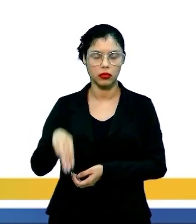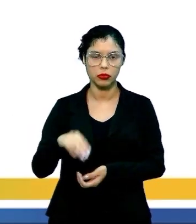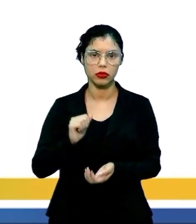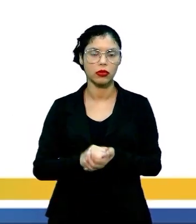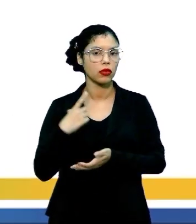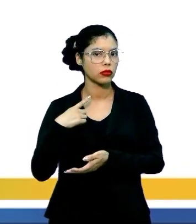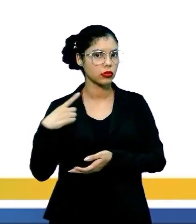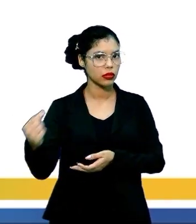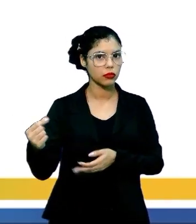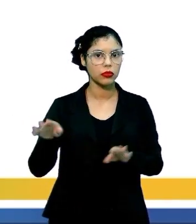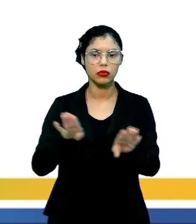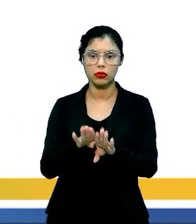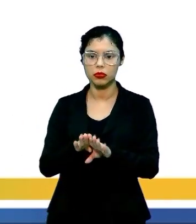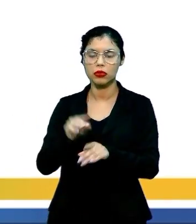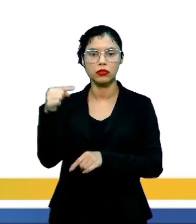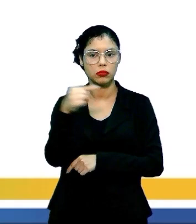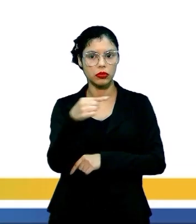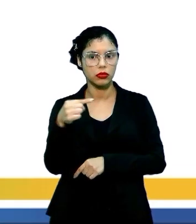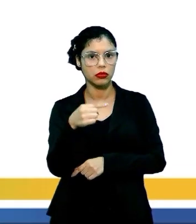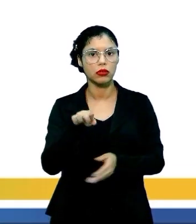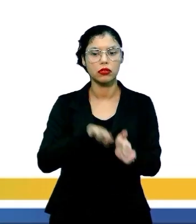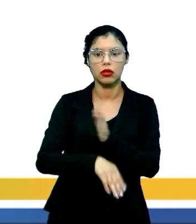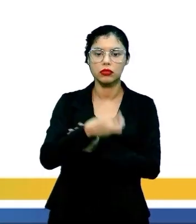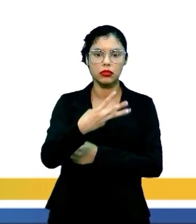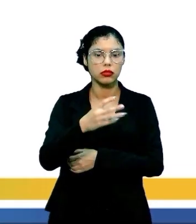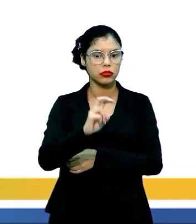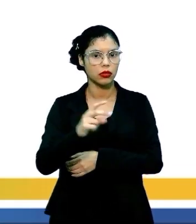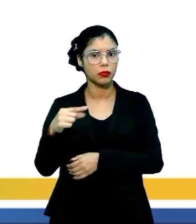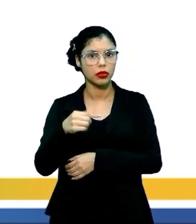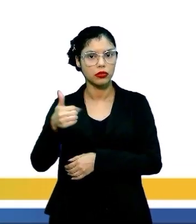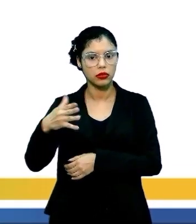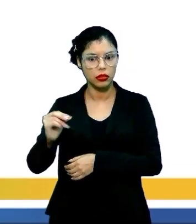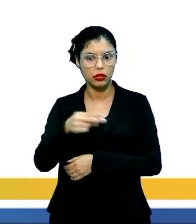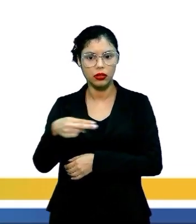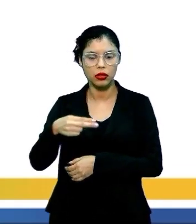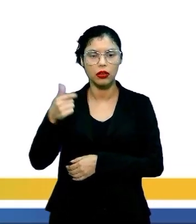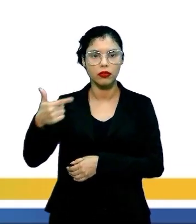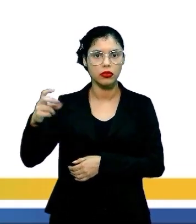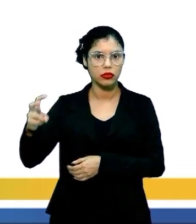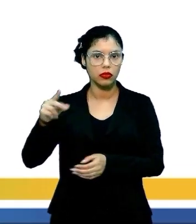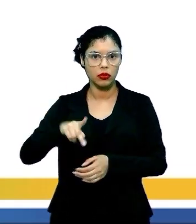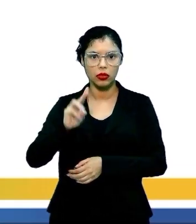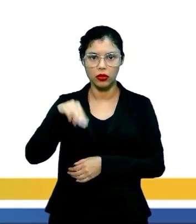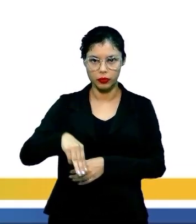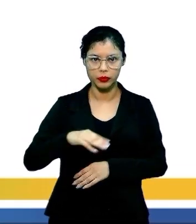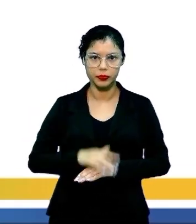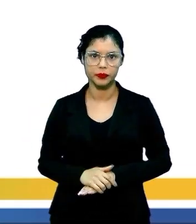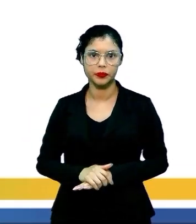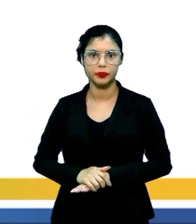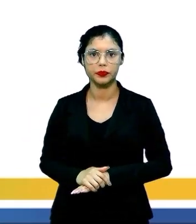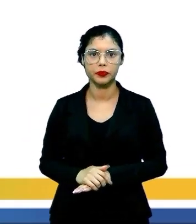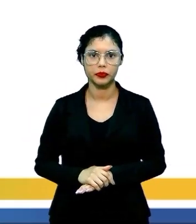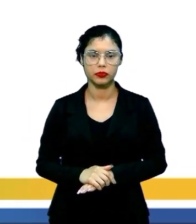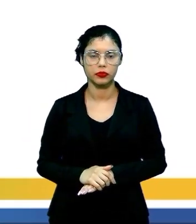esse deslocamento, subtraímos os valores 35 menos 10 e obtemos 25 km.